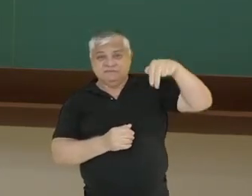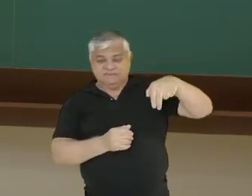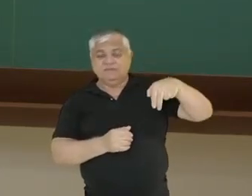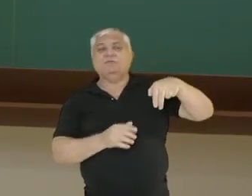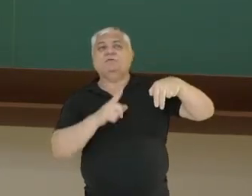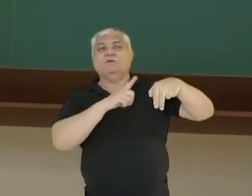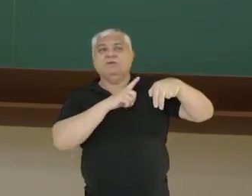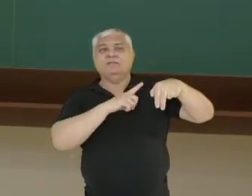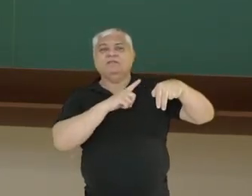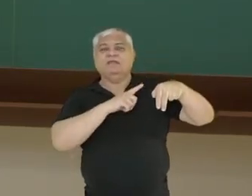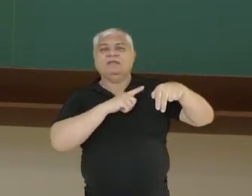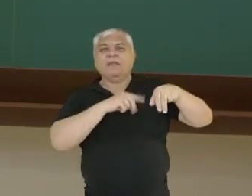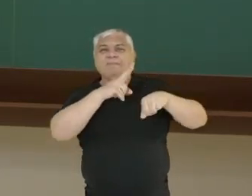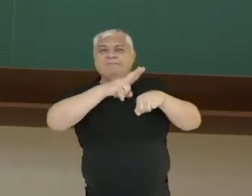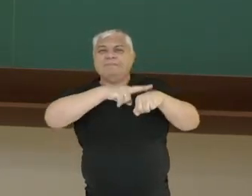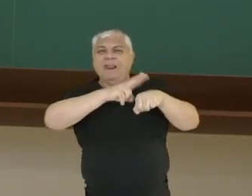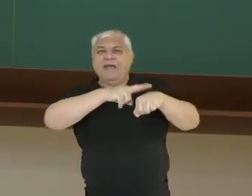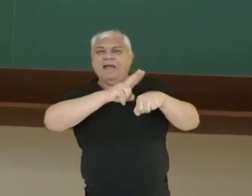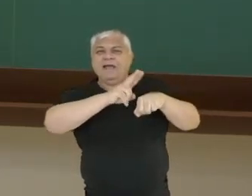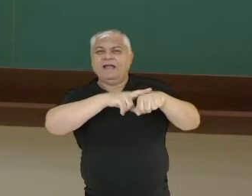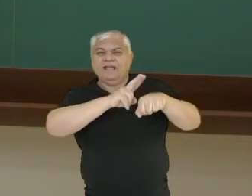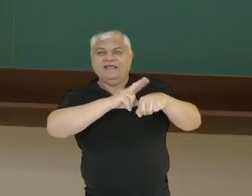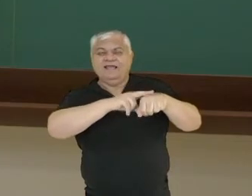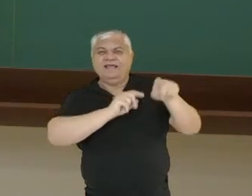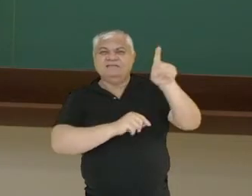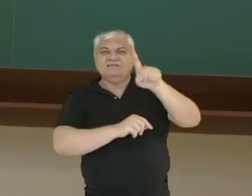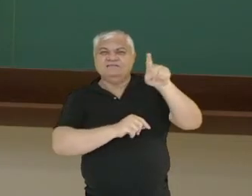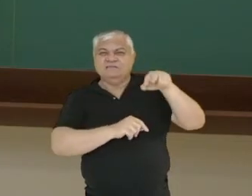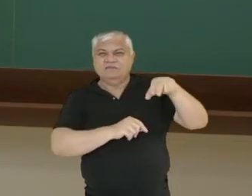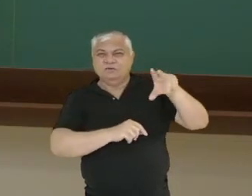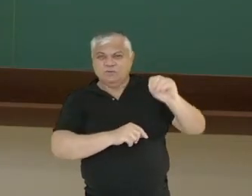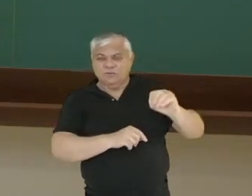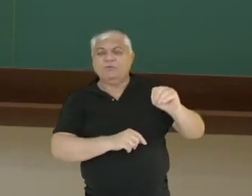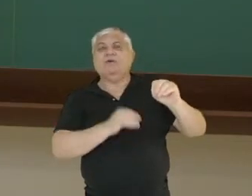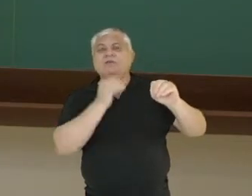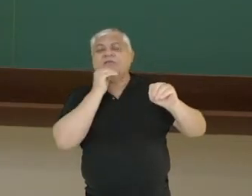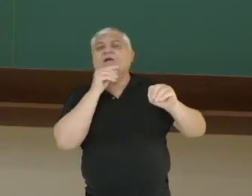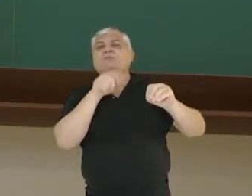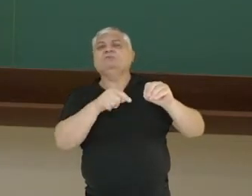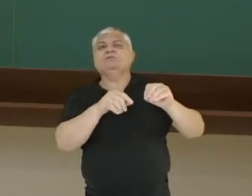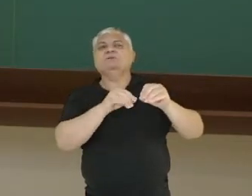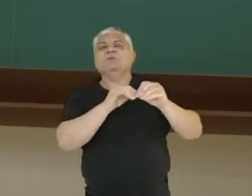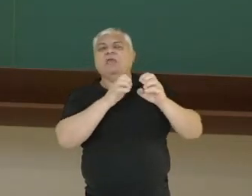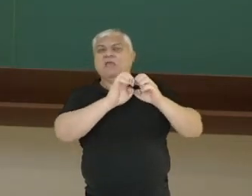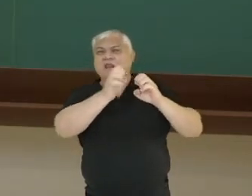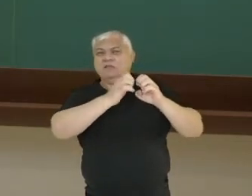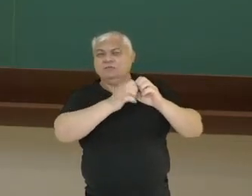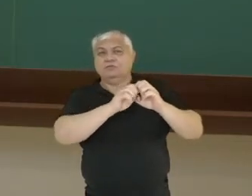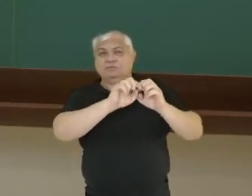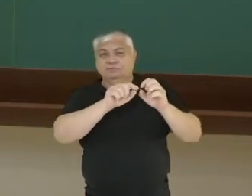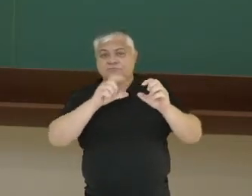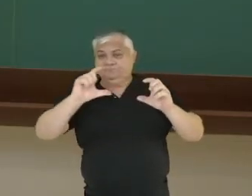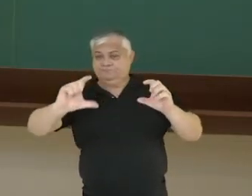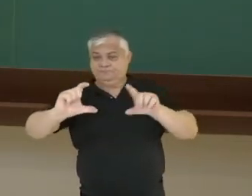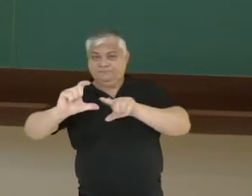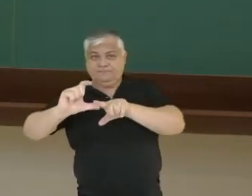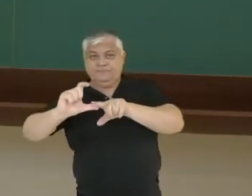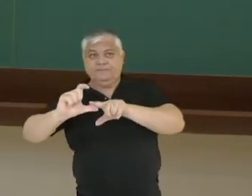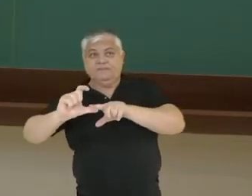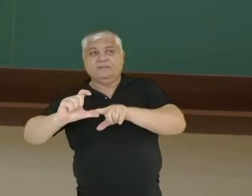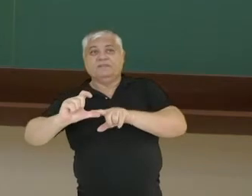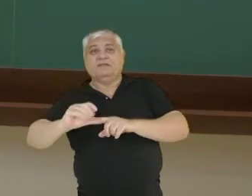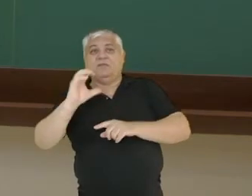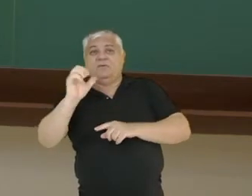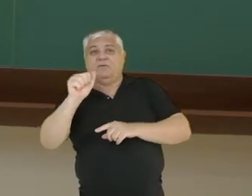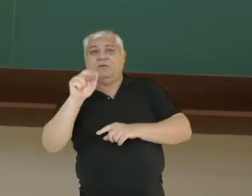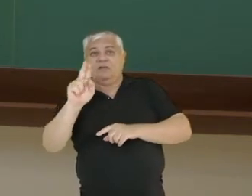a plaquinha do zinco metálica, formando o ânodo, que é a parte negativa, e o eletrodo de zinco. Do outro lado, a gente tem o cátodo, que é